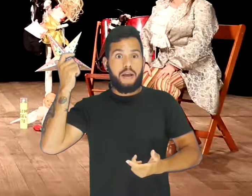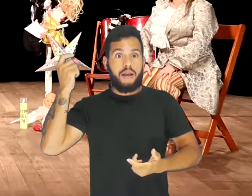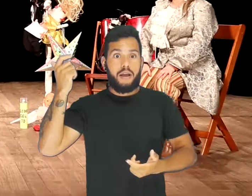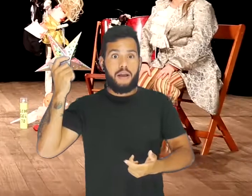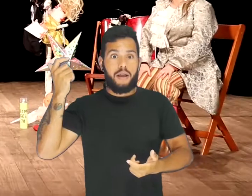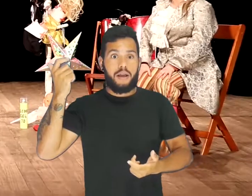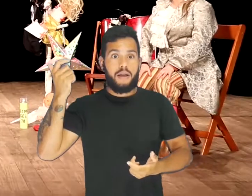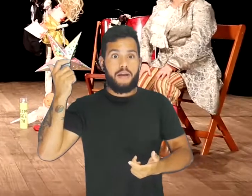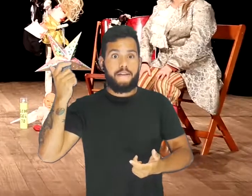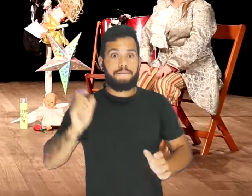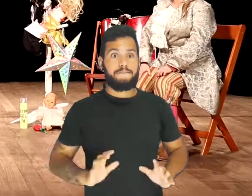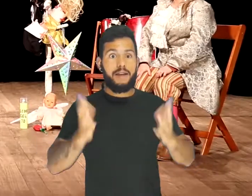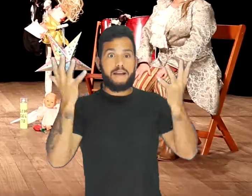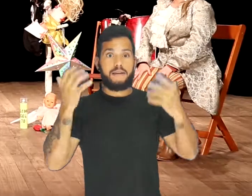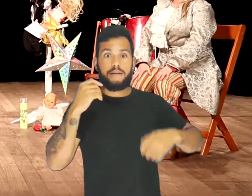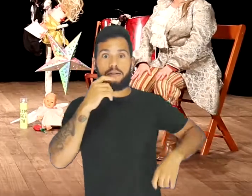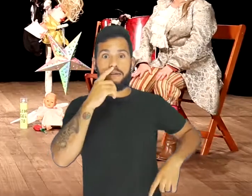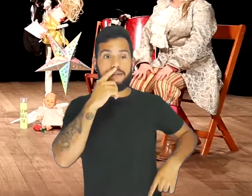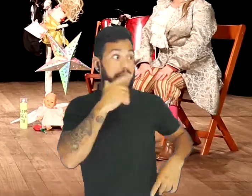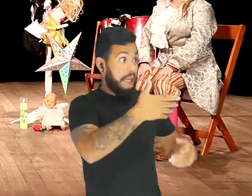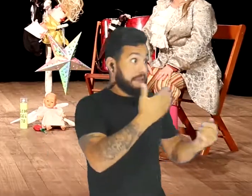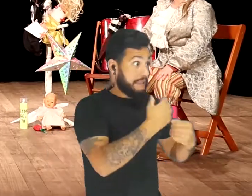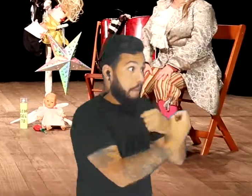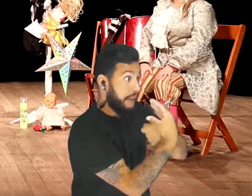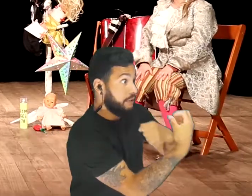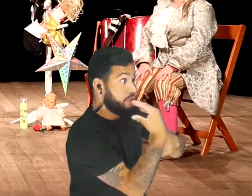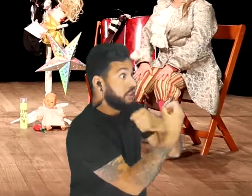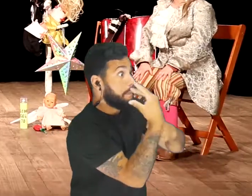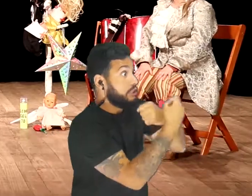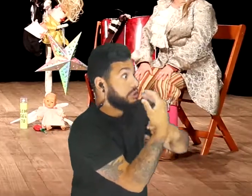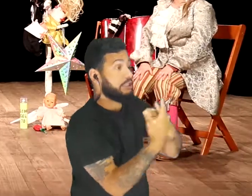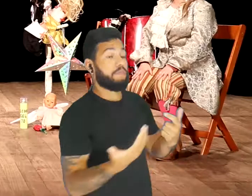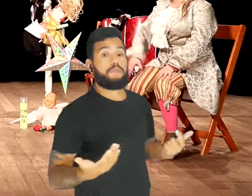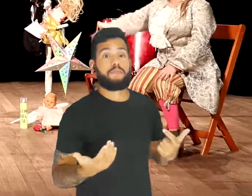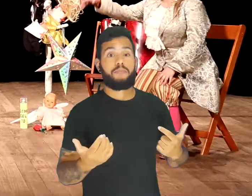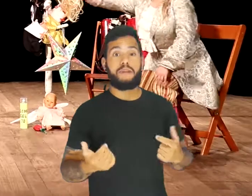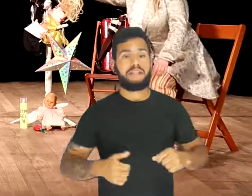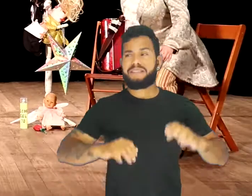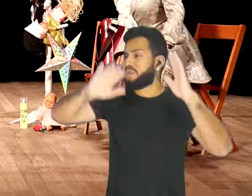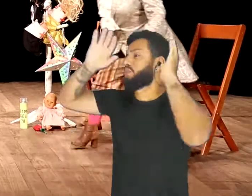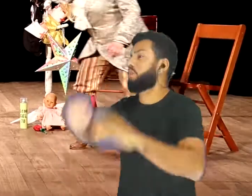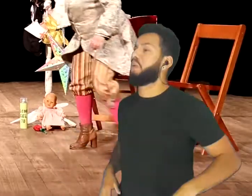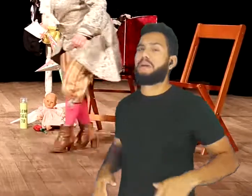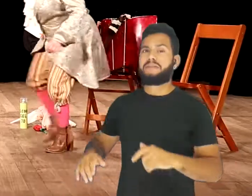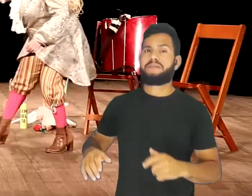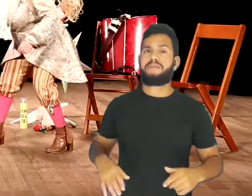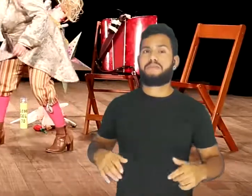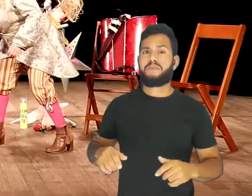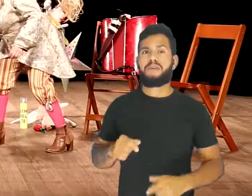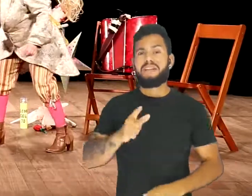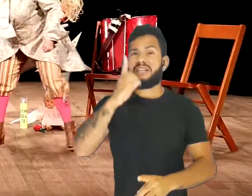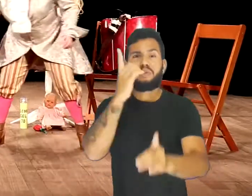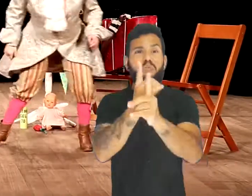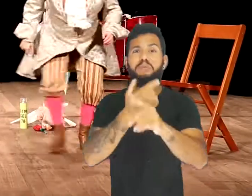Festa de peão de boiadeiro. No meio. Festa. O que eu vou fazer? Me dá uma dica. Tá me atrapalhando. Me dá uma